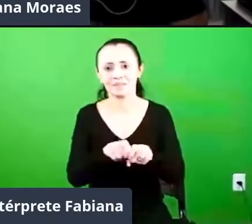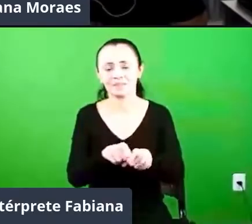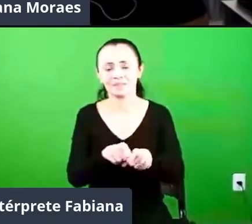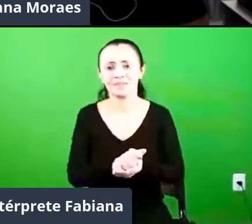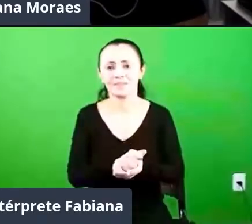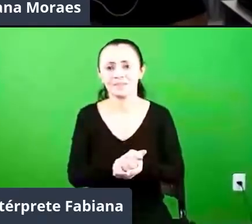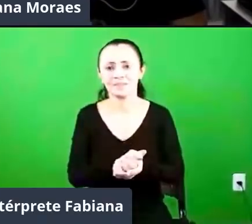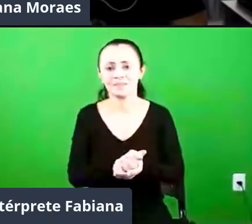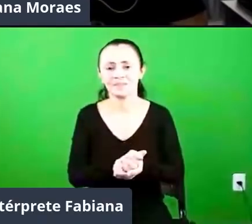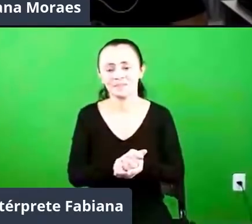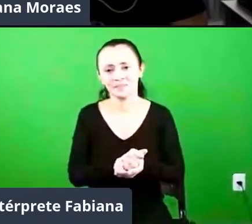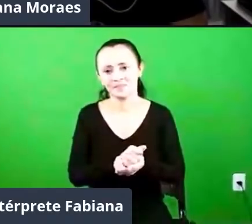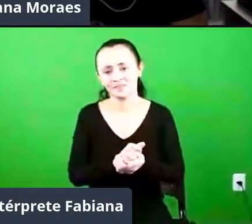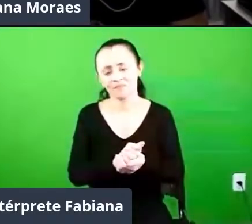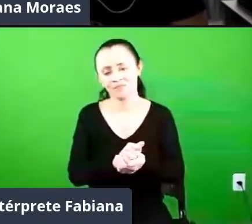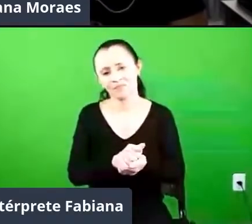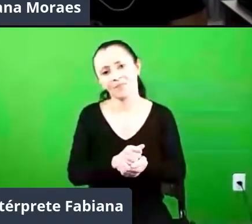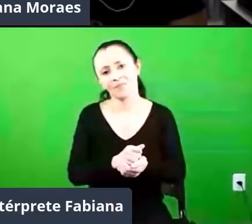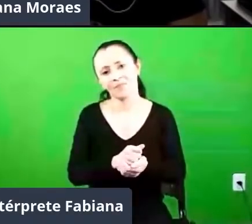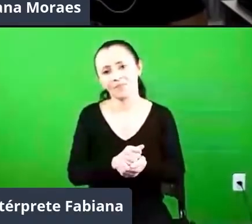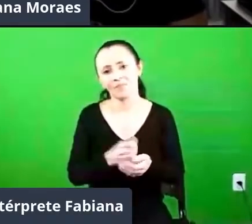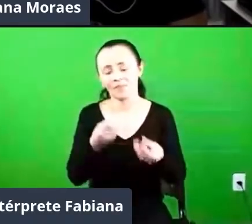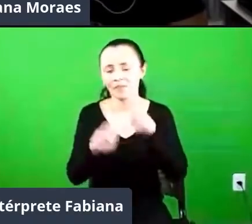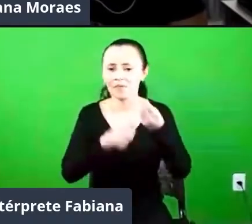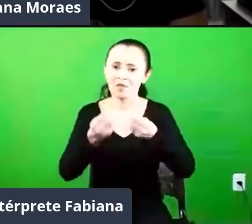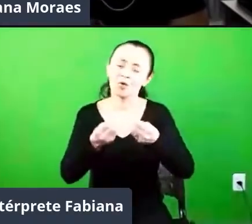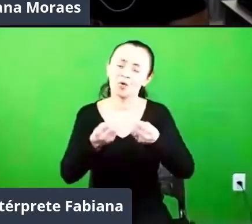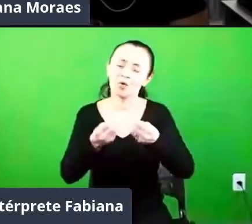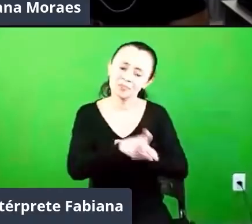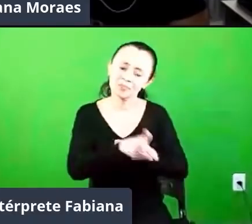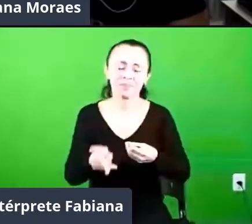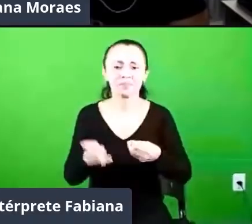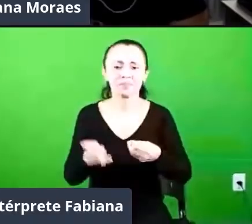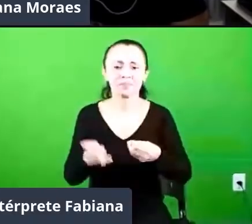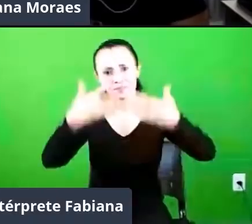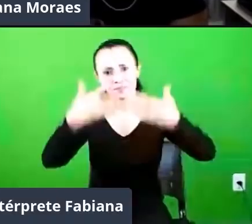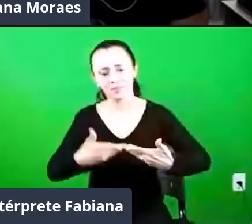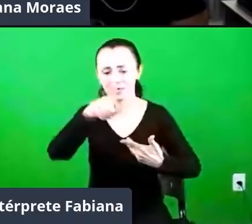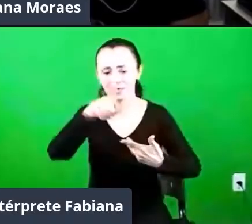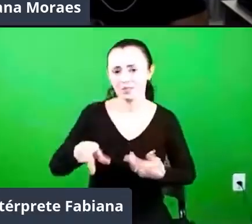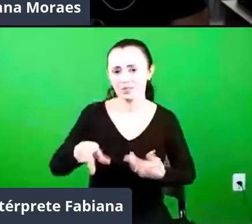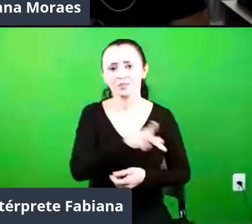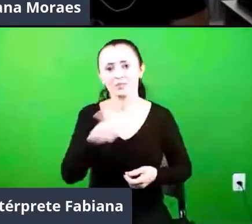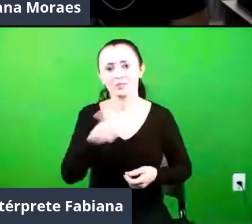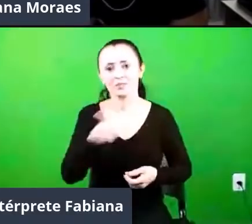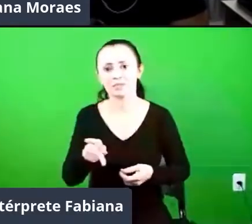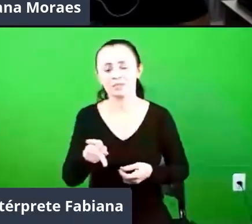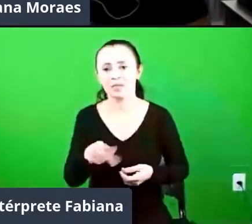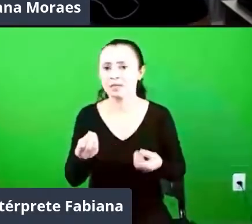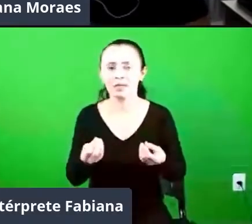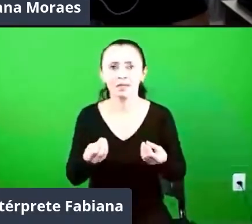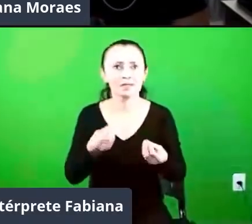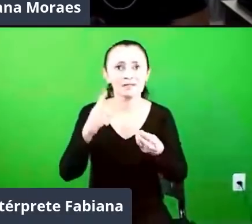né, e em nome dos outros professores também que estão assistindo a nossa live, é o reinventar, né? Eu expliquei